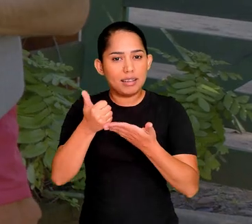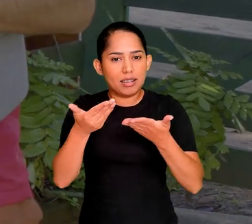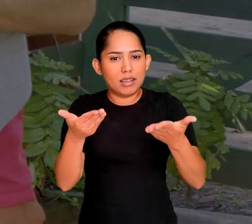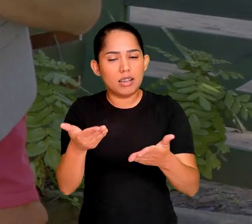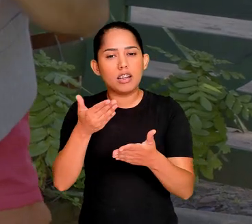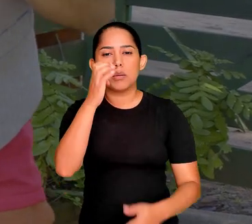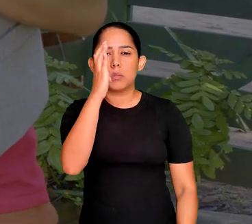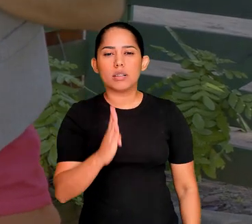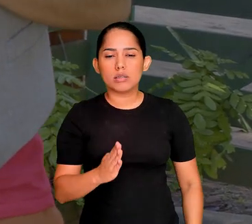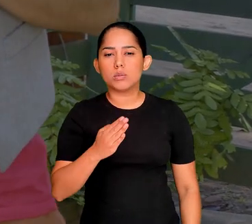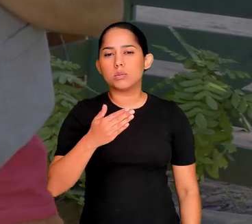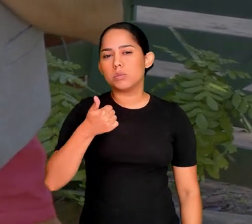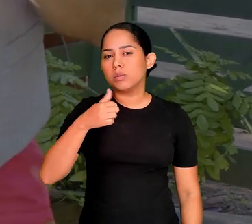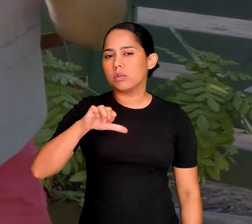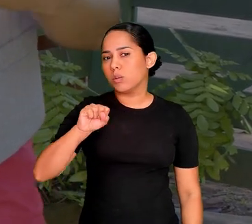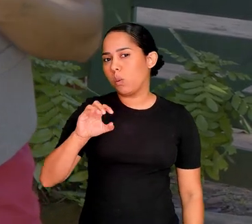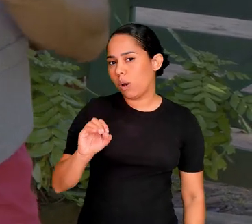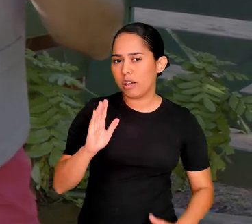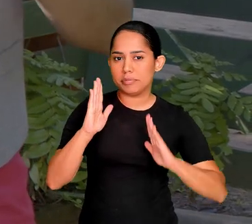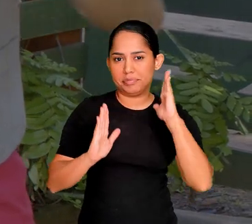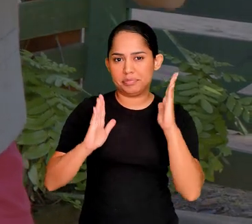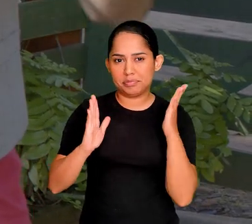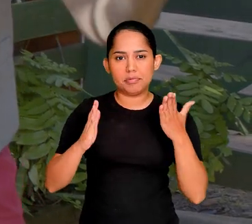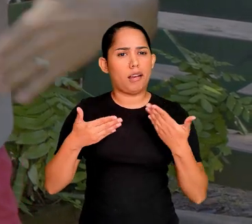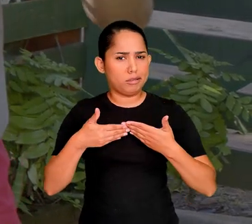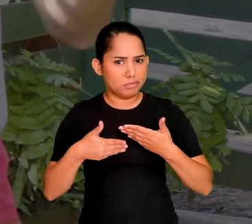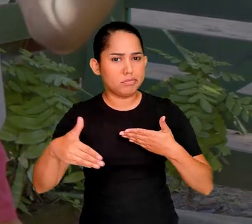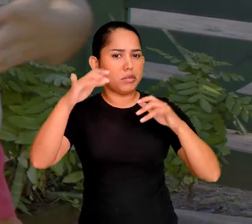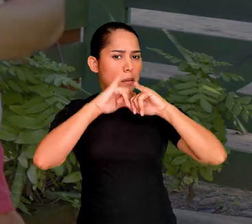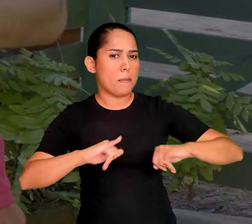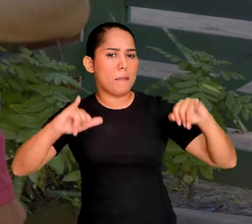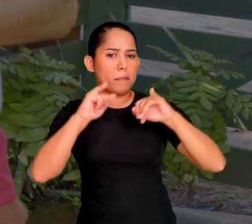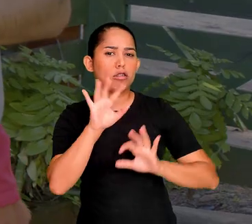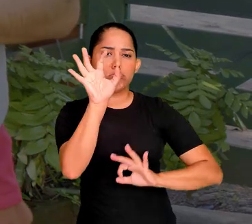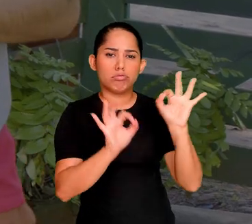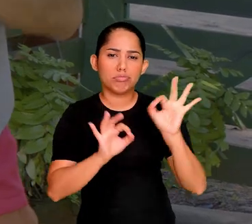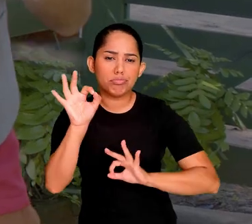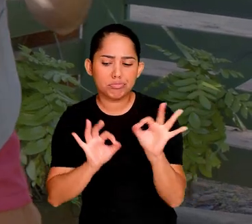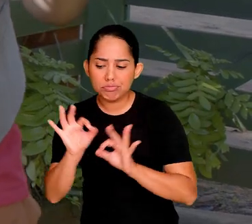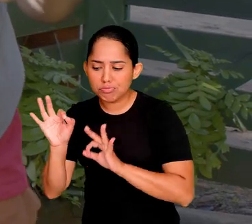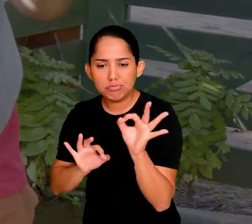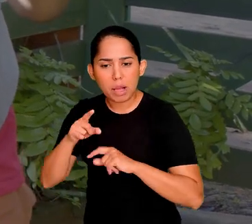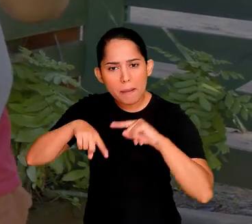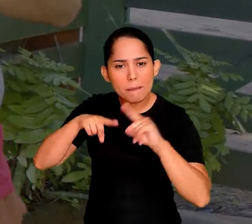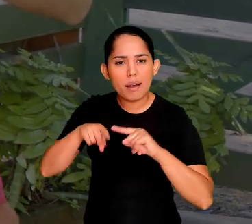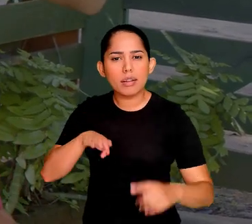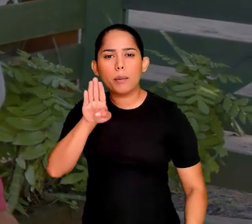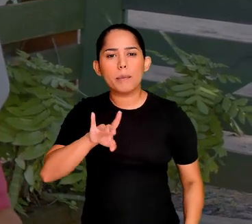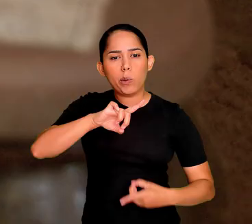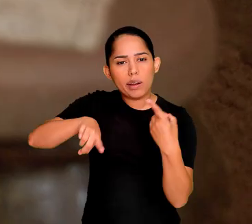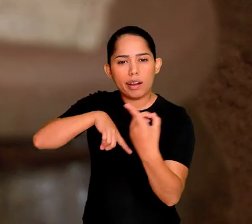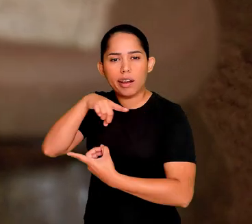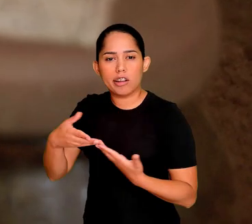Brasil nos anos 80 e desde então divulga e elabora os preparados biodinâmicos, que